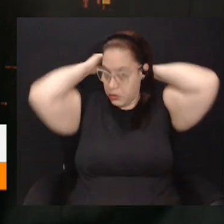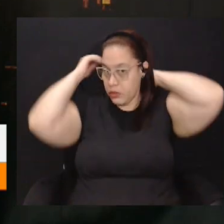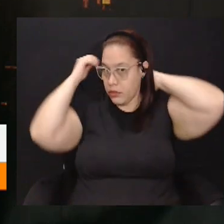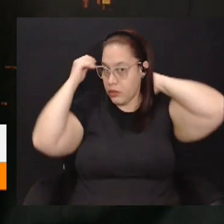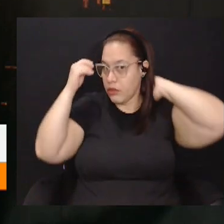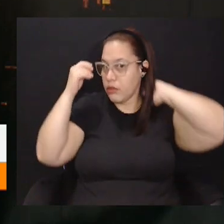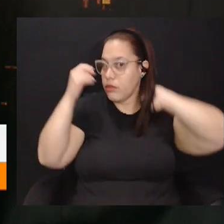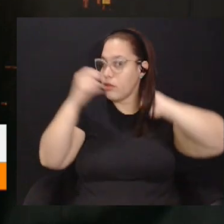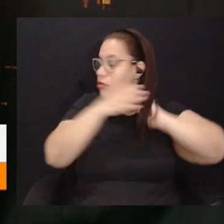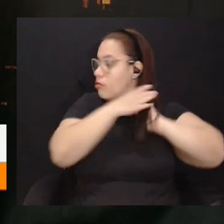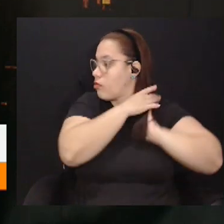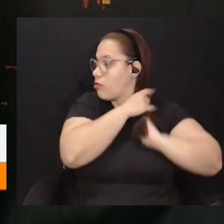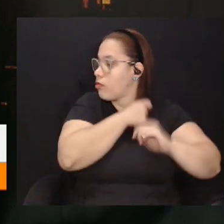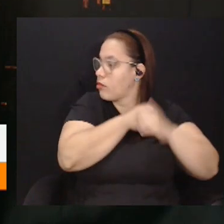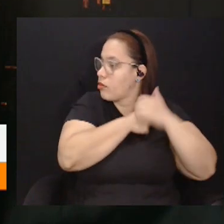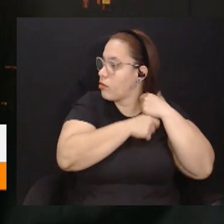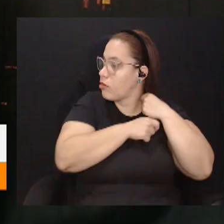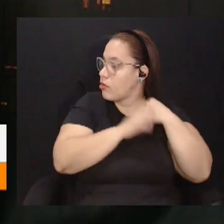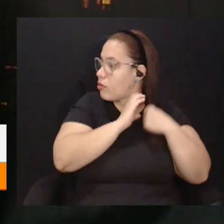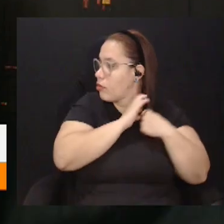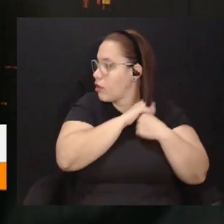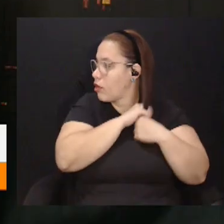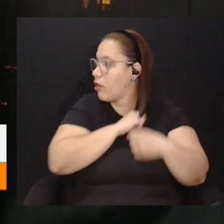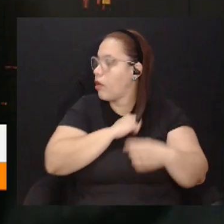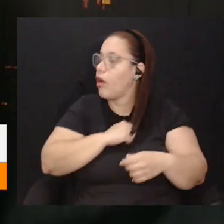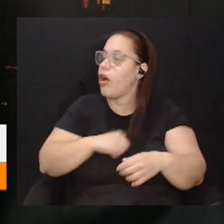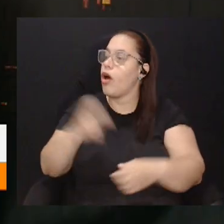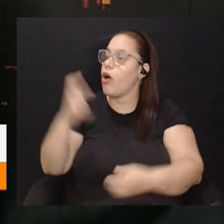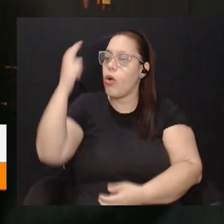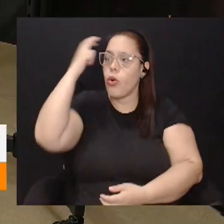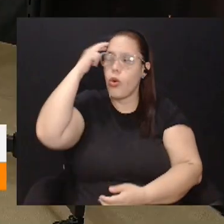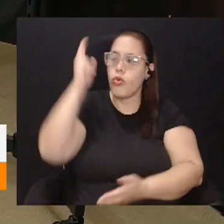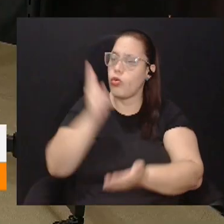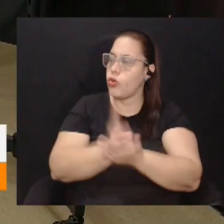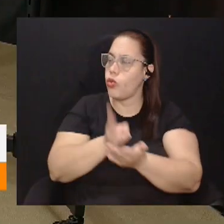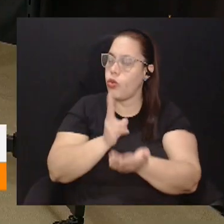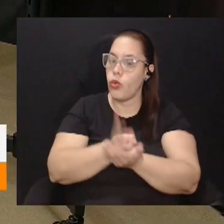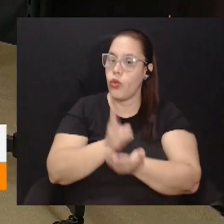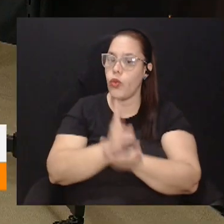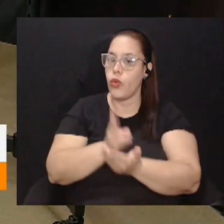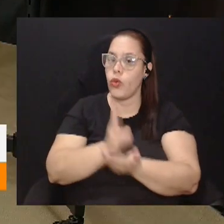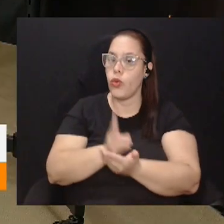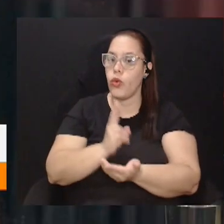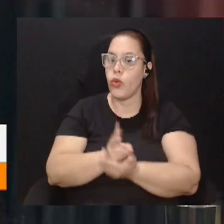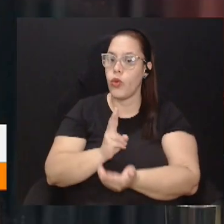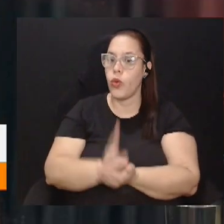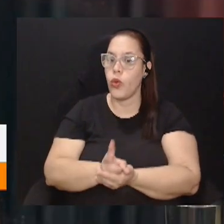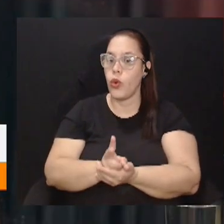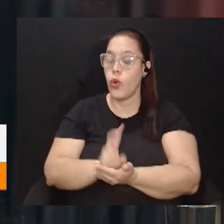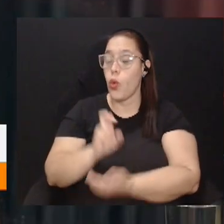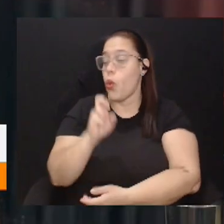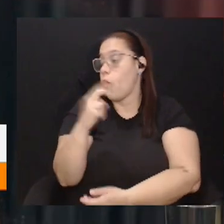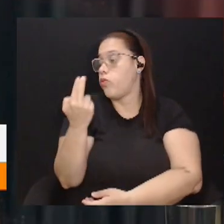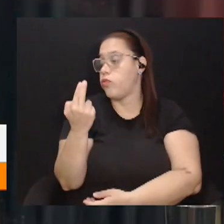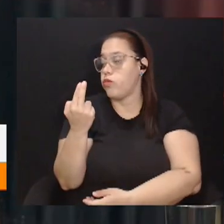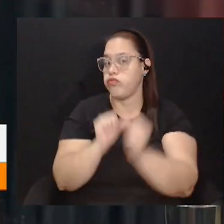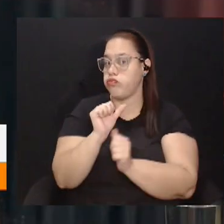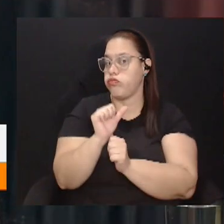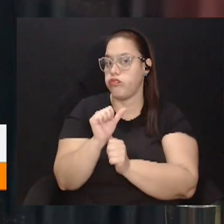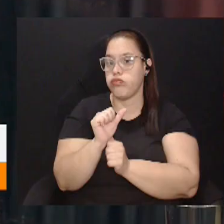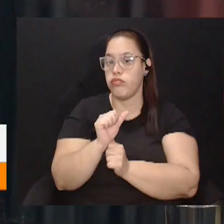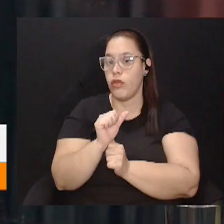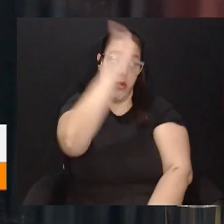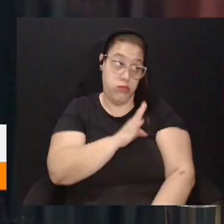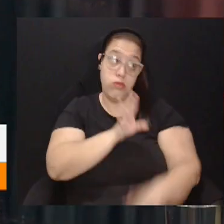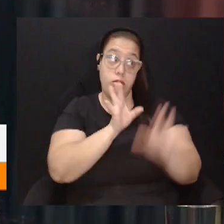se permanece ou se já está sendo alterada? O Brasil, especialmente, né, falando da